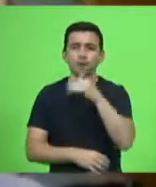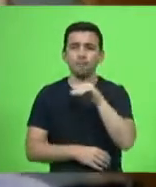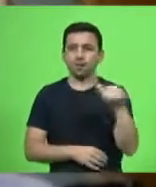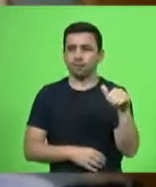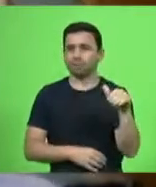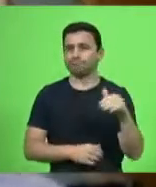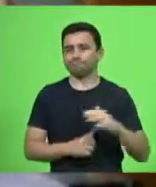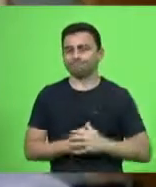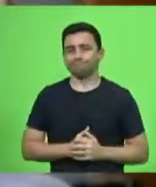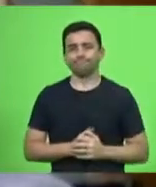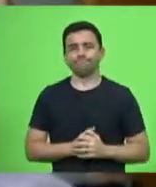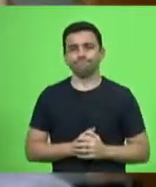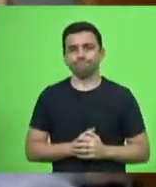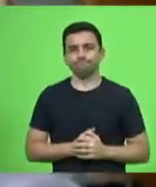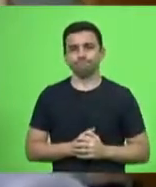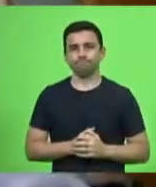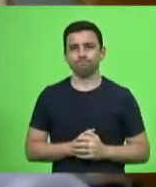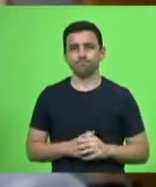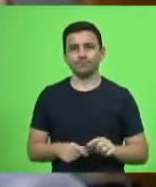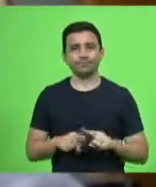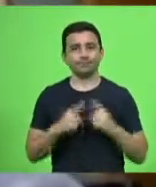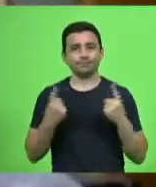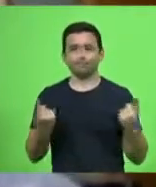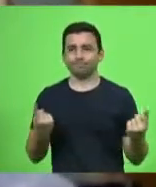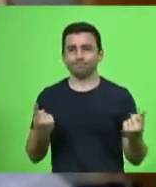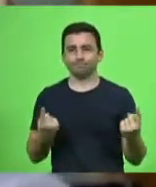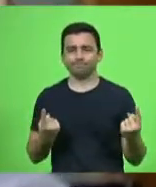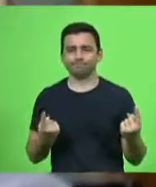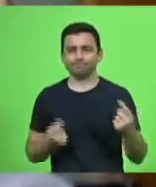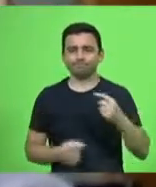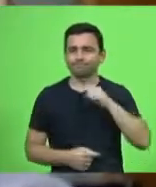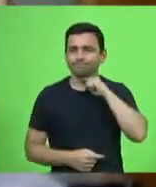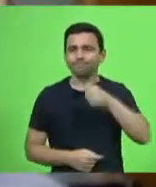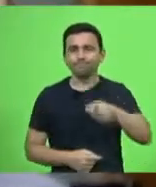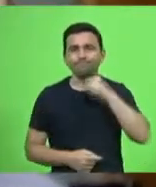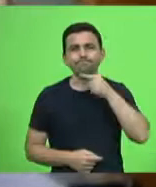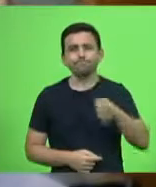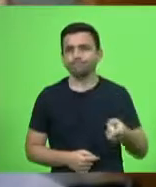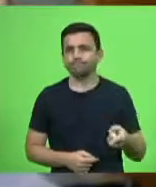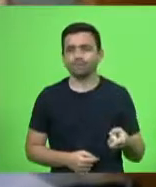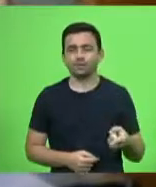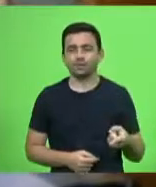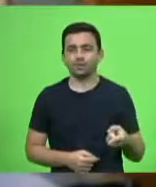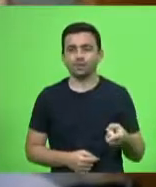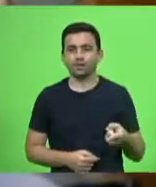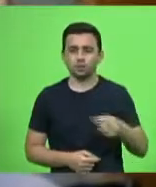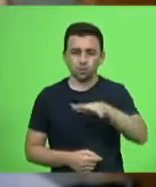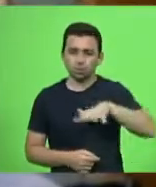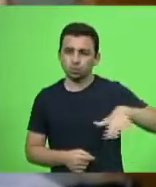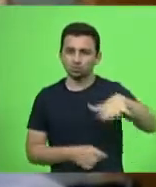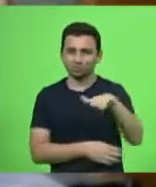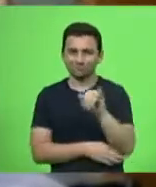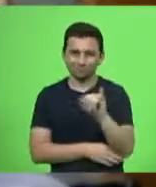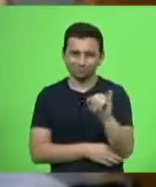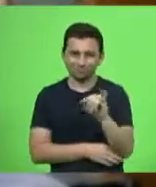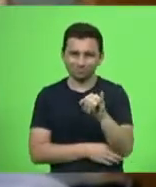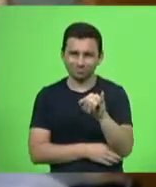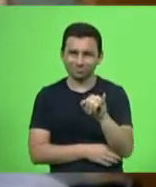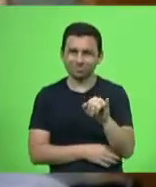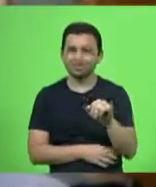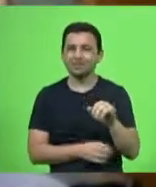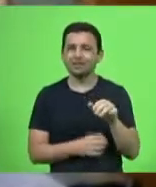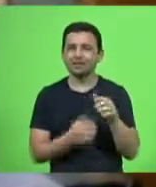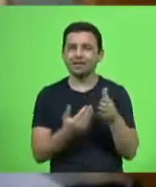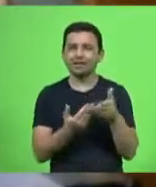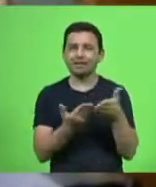aquilo. Então, não tem mais como o Alto Vale do Itajaí